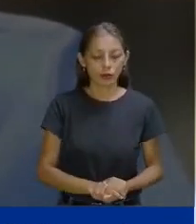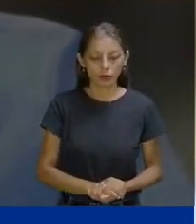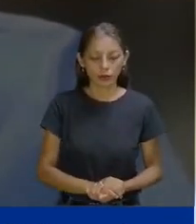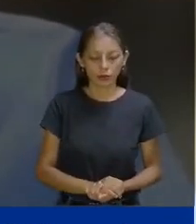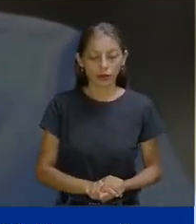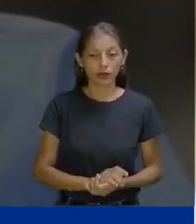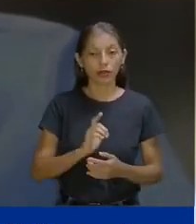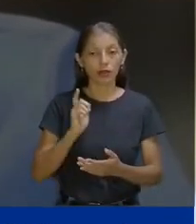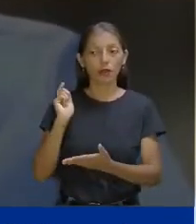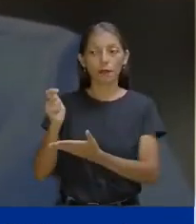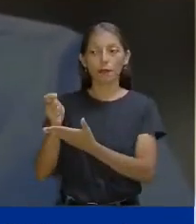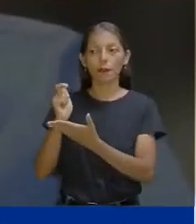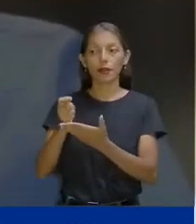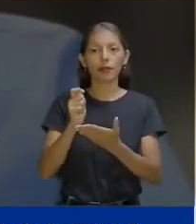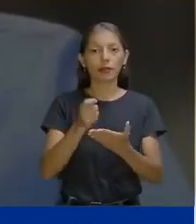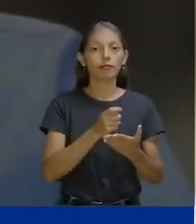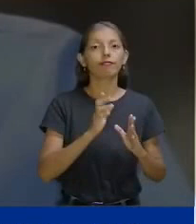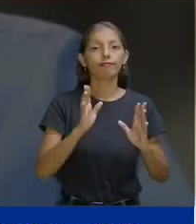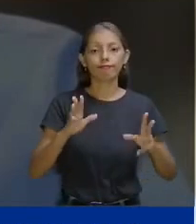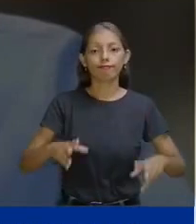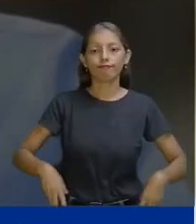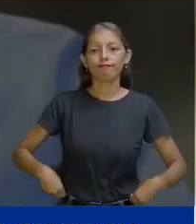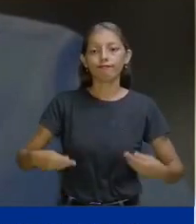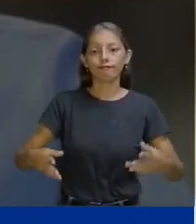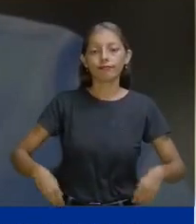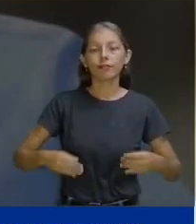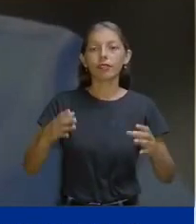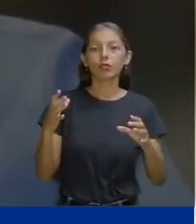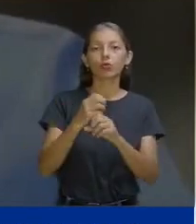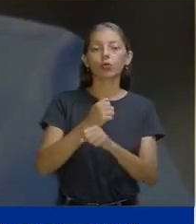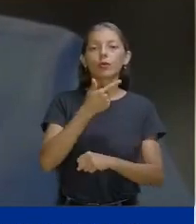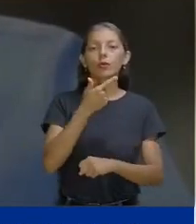com recursos do fundo partidário, no valor de